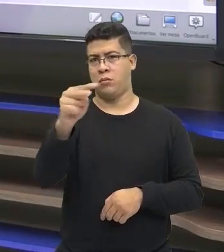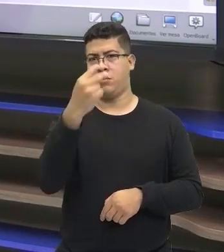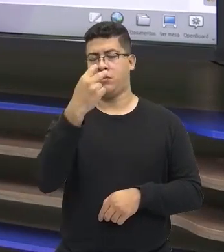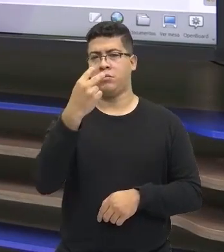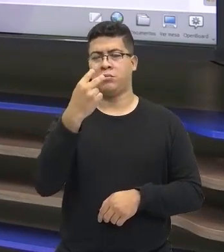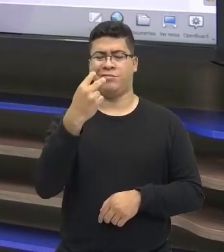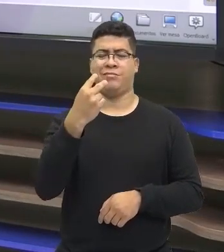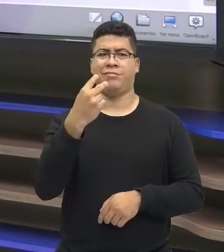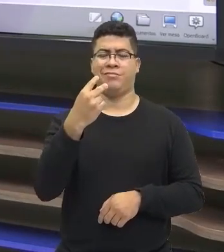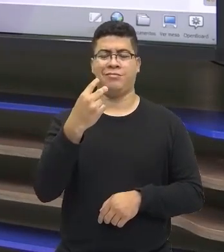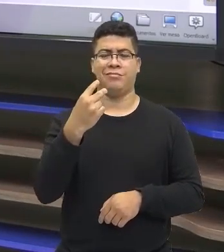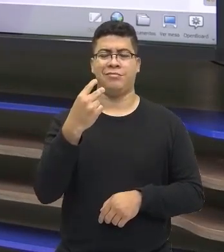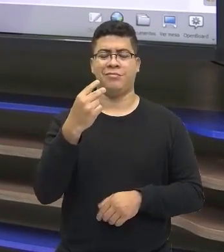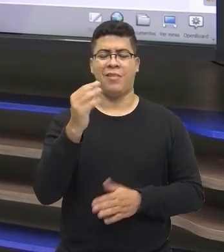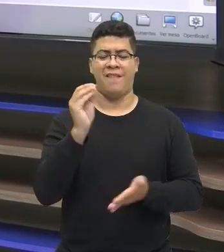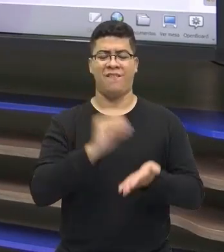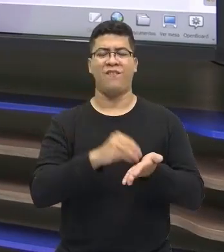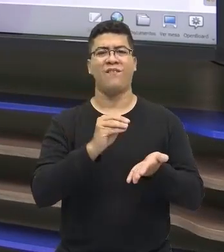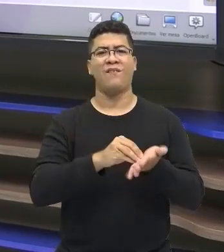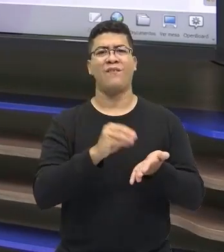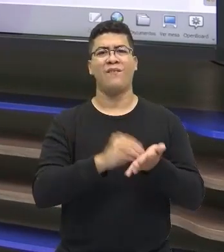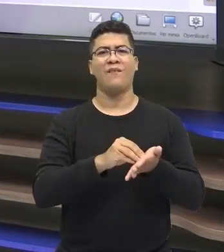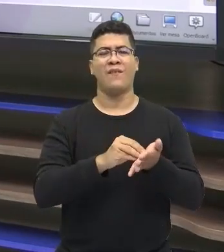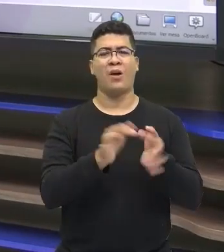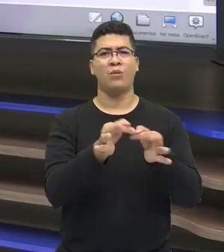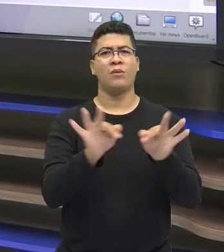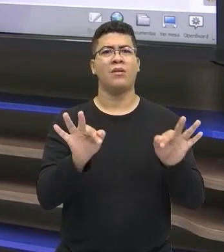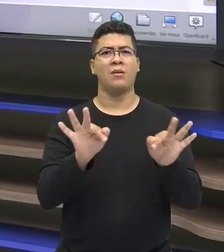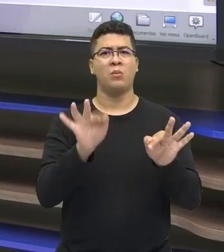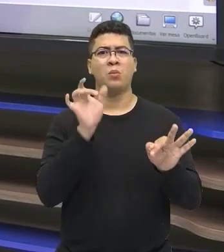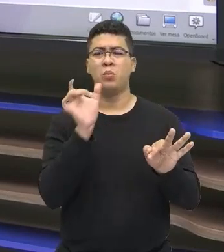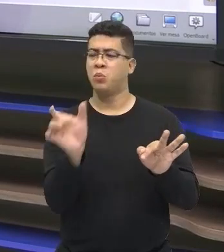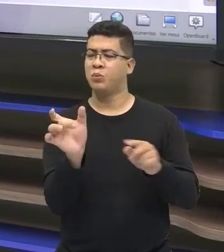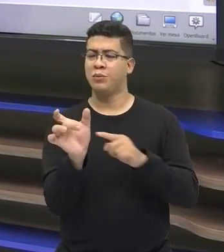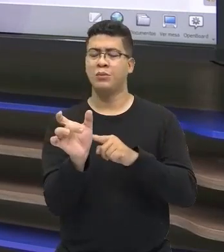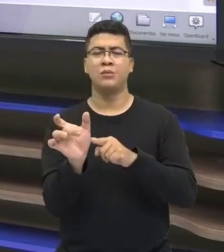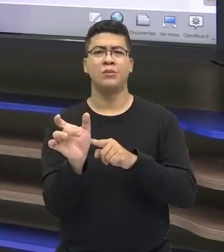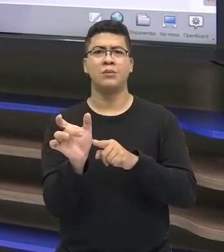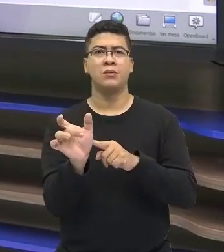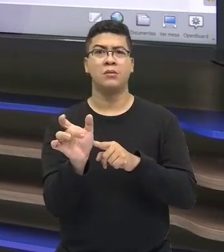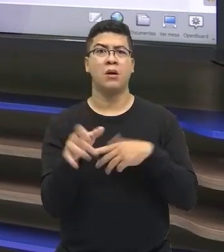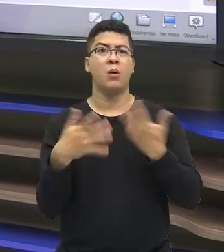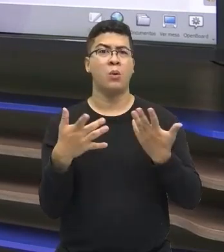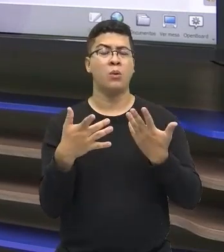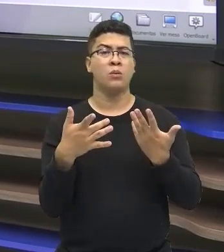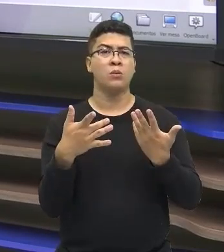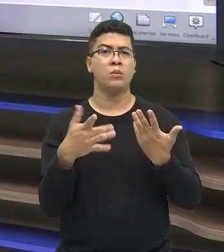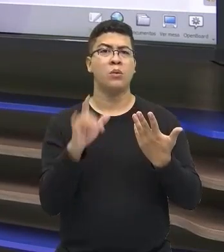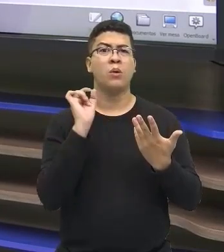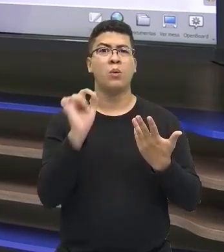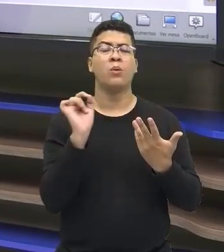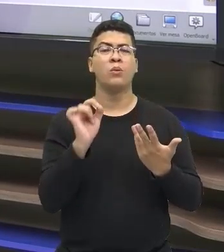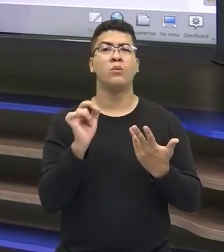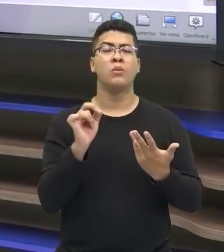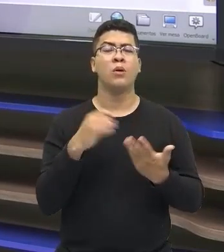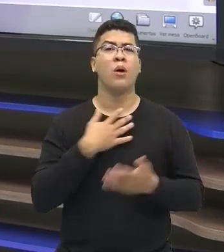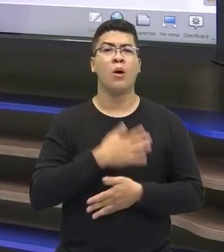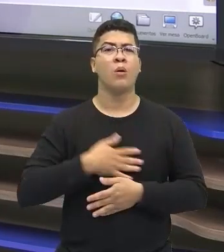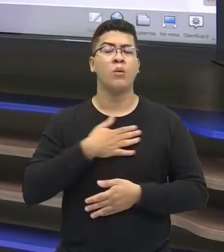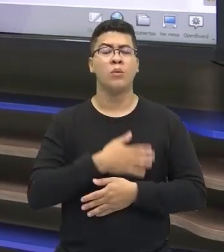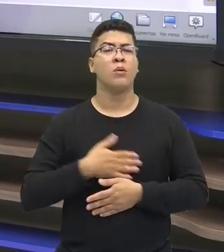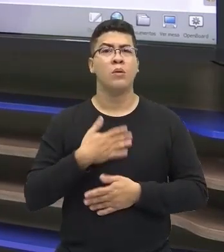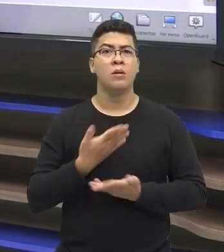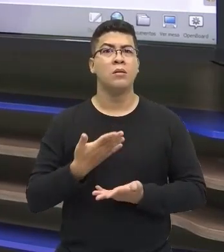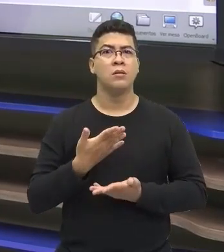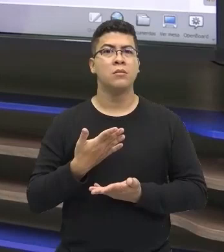fica incompleto, né? Esse verbo, ele pede mais alguma coisa. O verbo gostar, ele pede mais alguma coisa. Mas gostou, gostou de quê, professor?